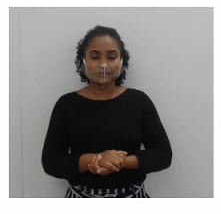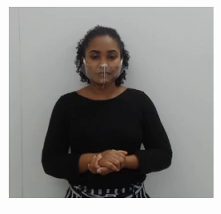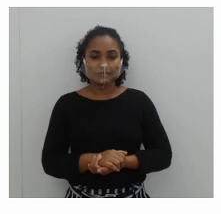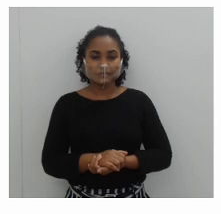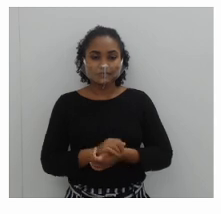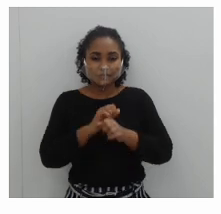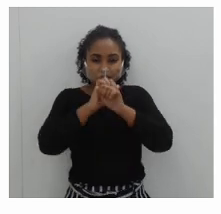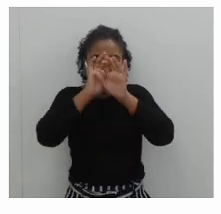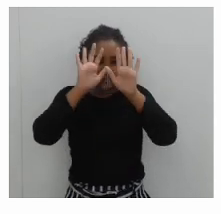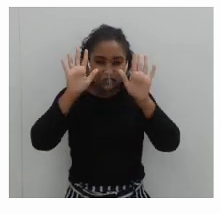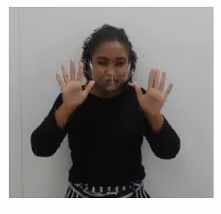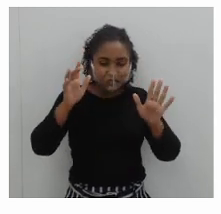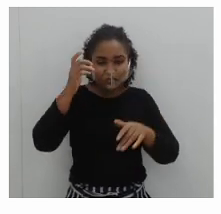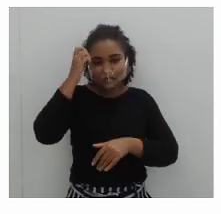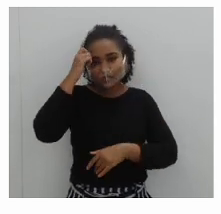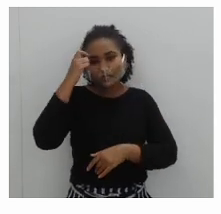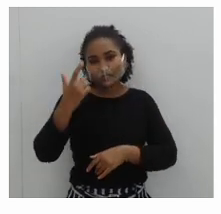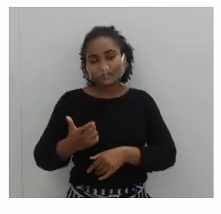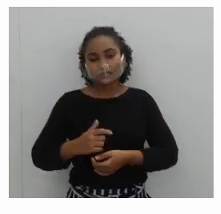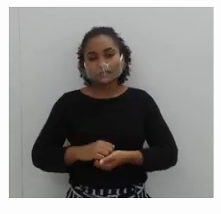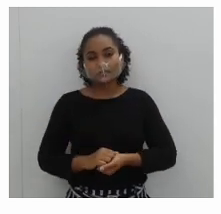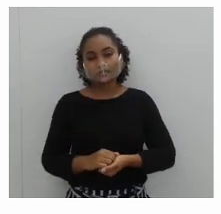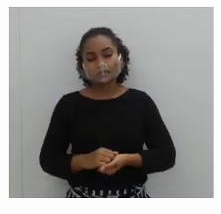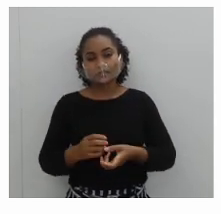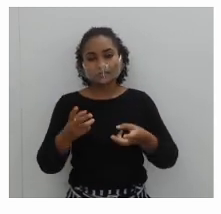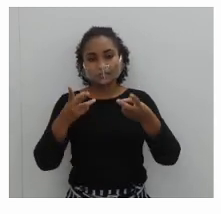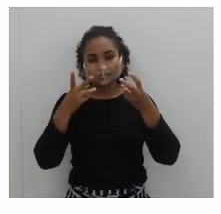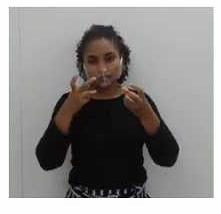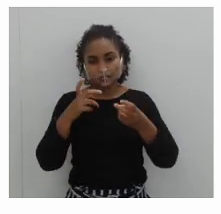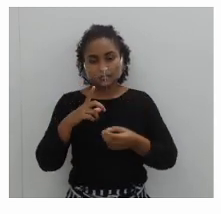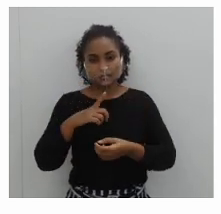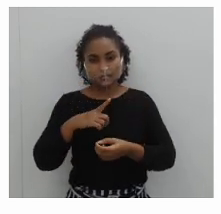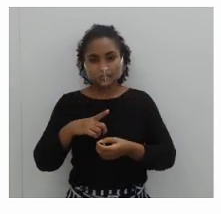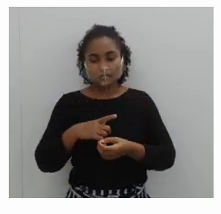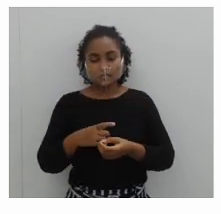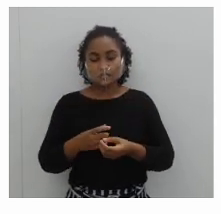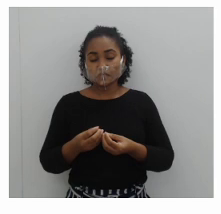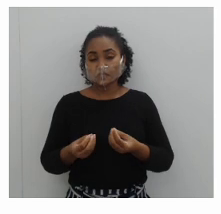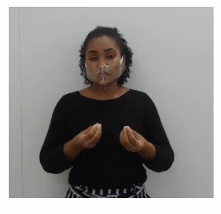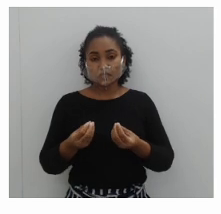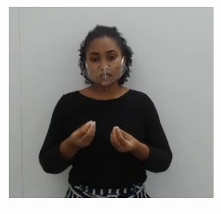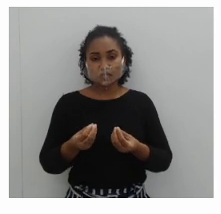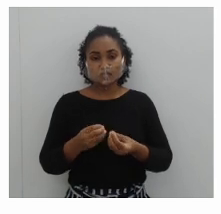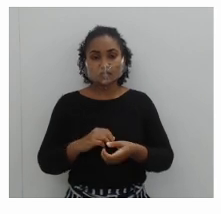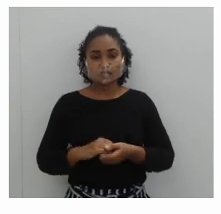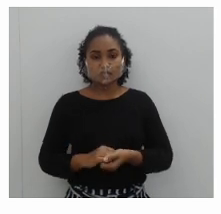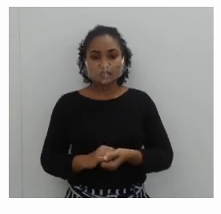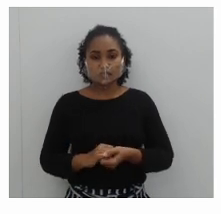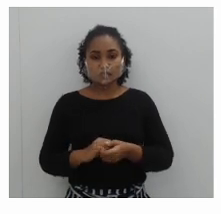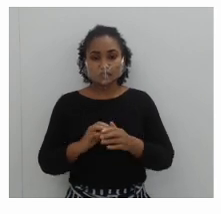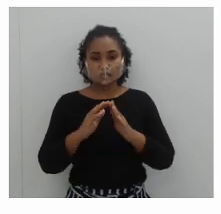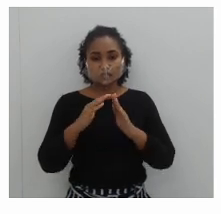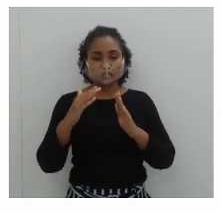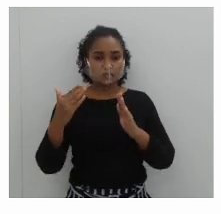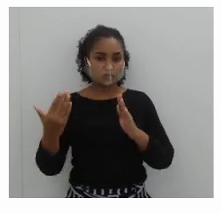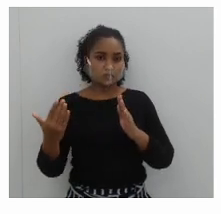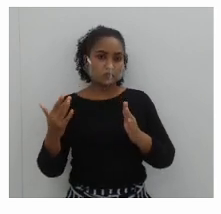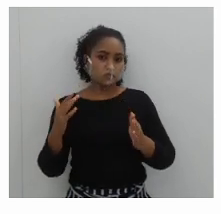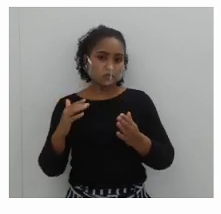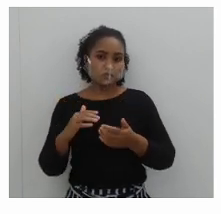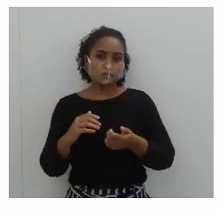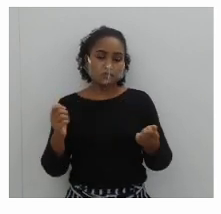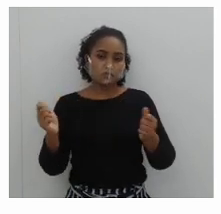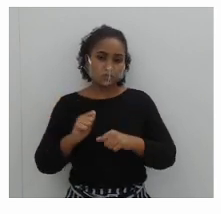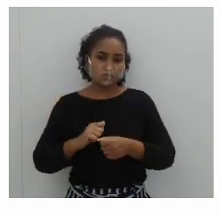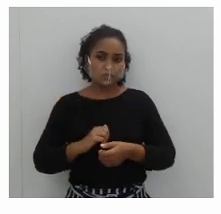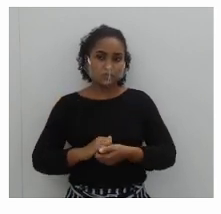tentar clarear mais a ideia. Observando o poliedro a seguir, responda qual é o número de faces, arestas e vértices